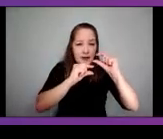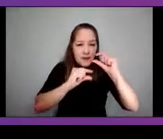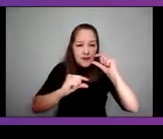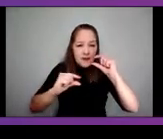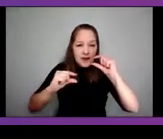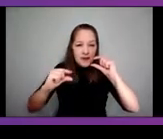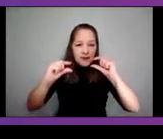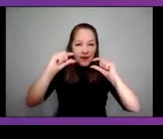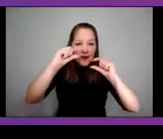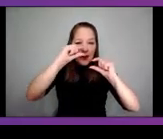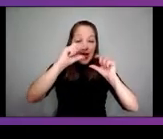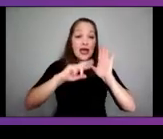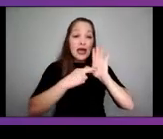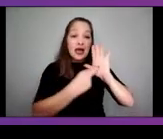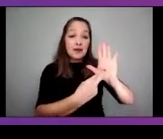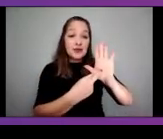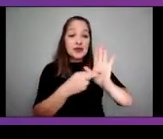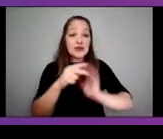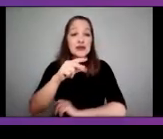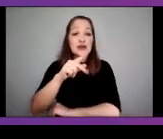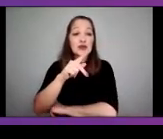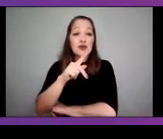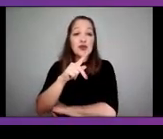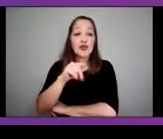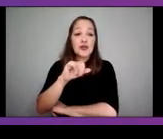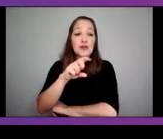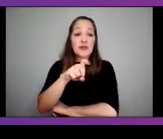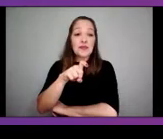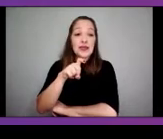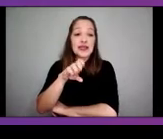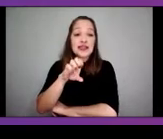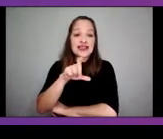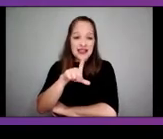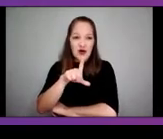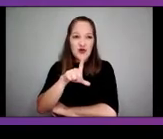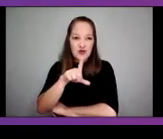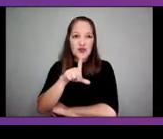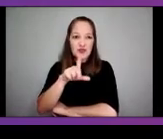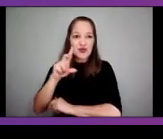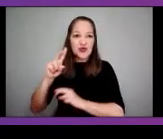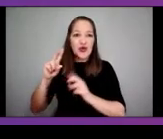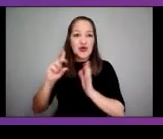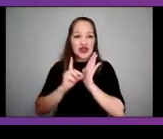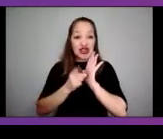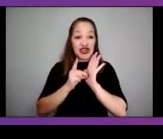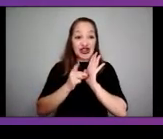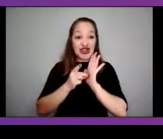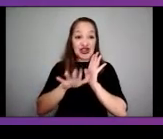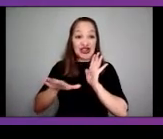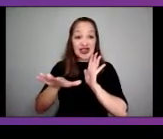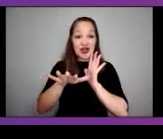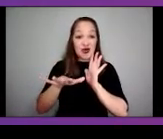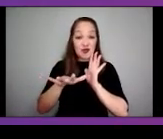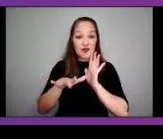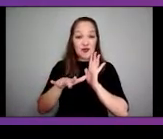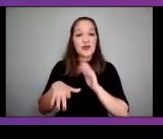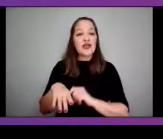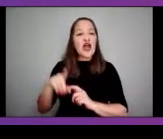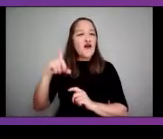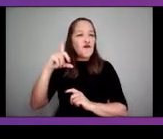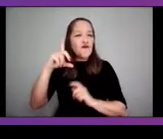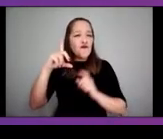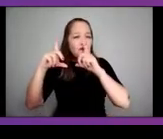modo da imagem digital mas essas imagem esses spikes eram na verdade fotos pirrone